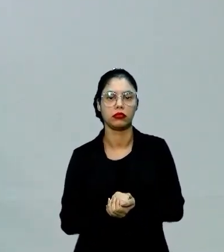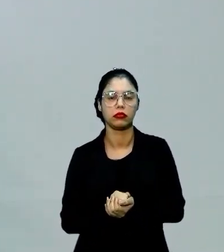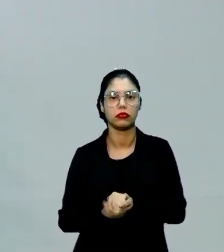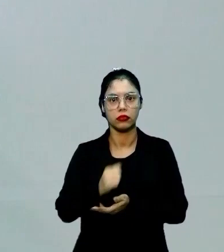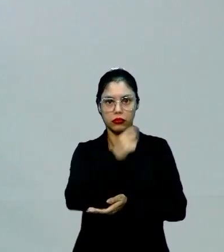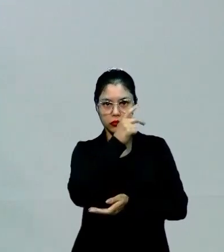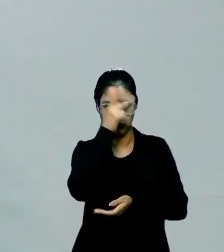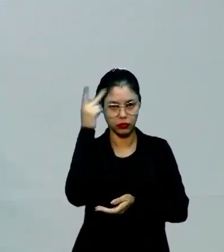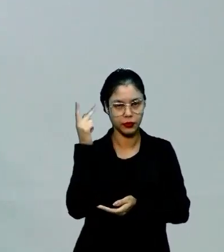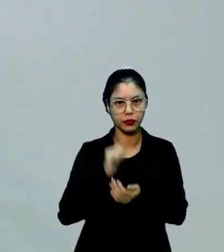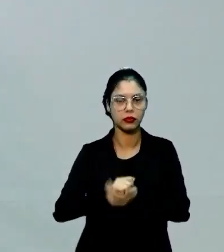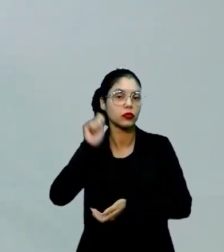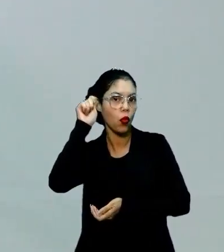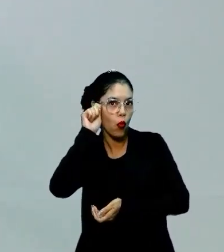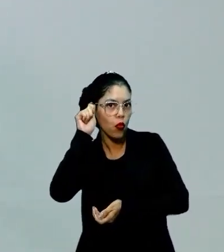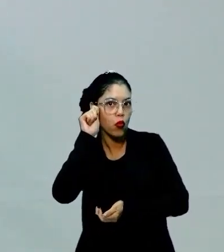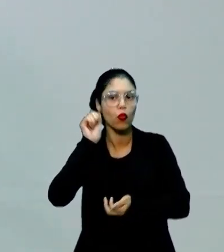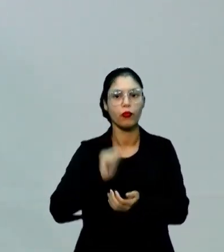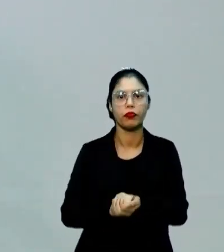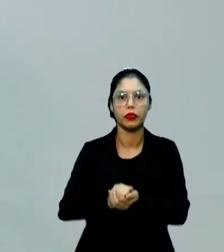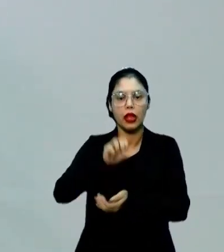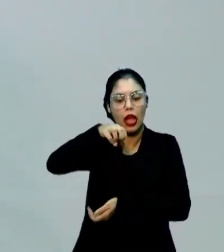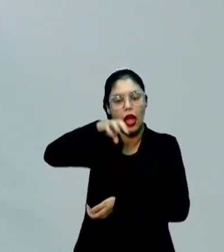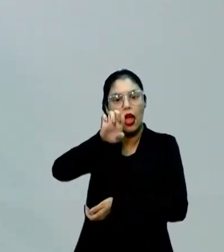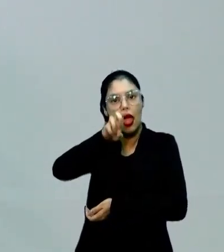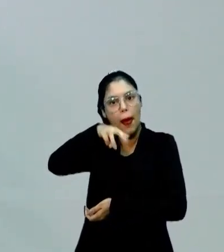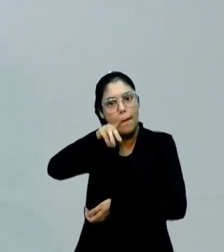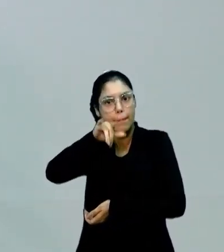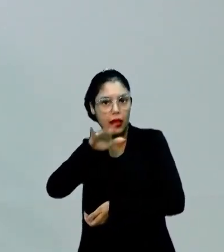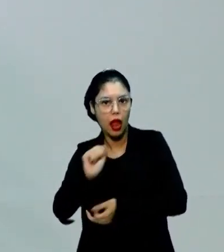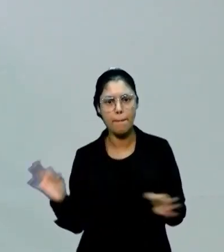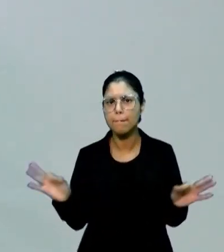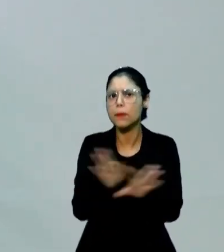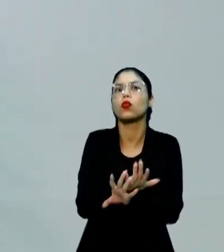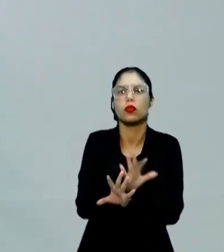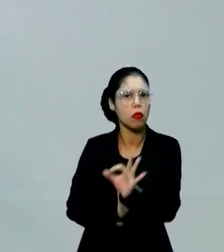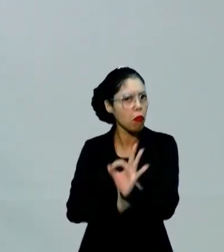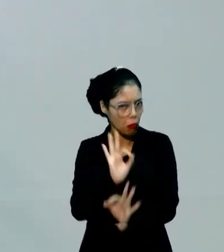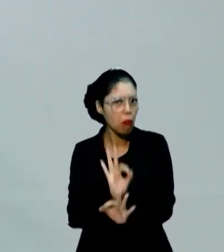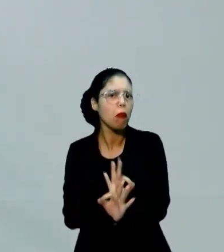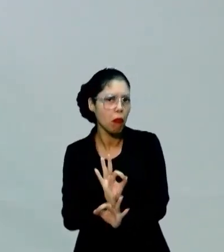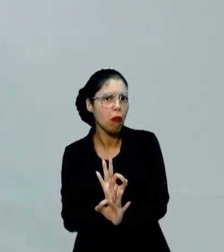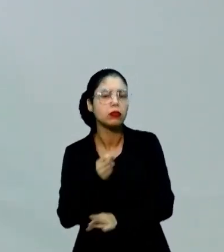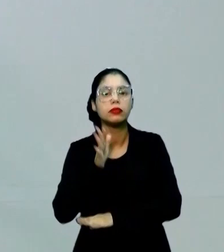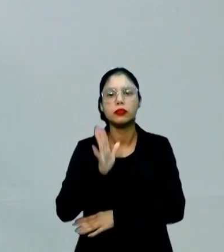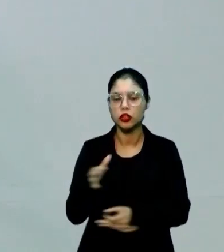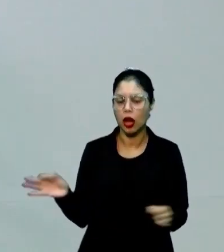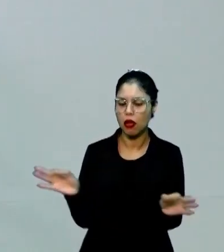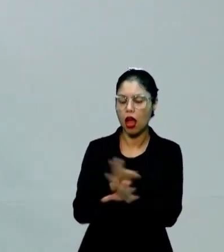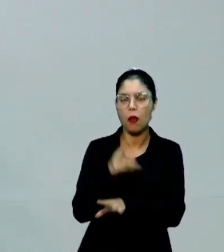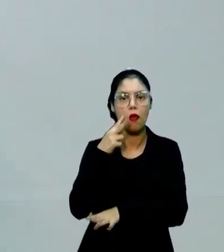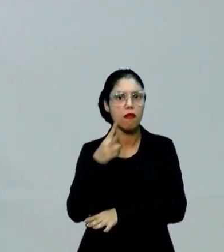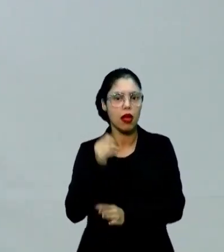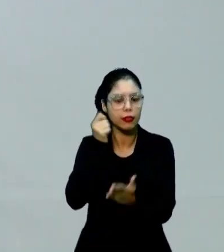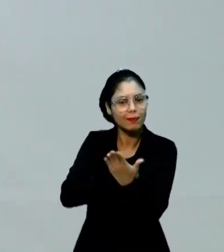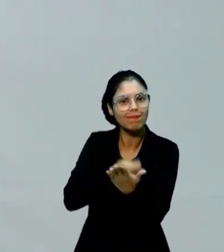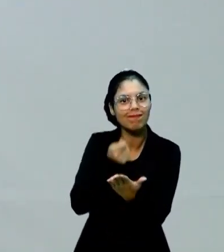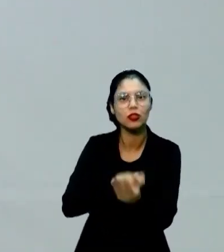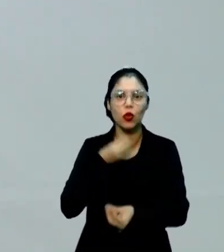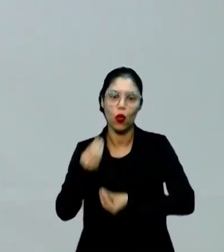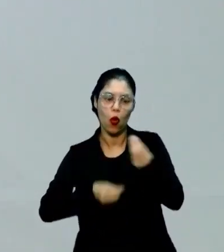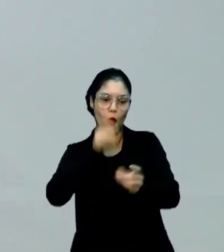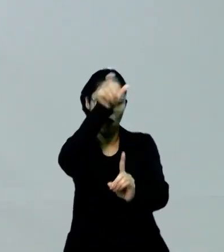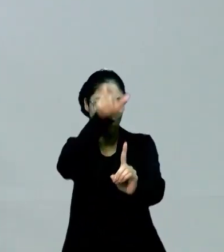sociólogo Émile Durkheim, a sociedade já está pronta. Então isso acaba exigindo do homem enquanto